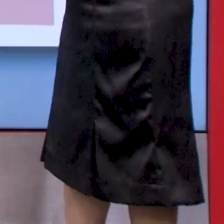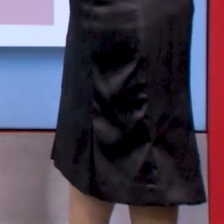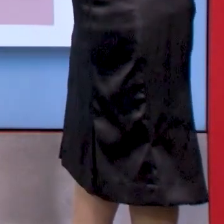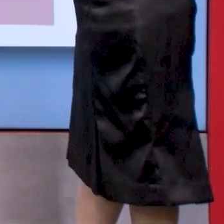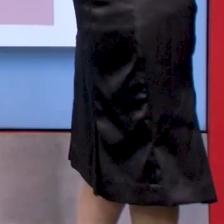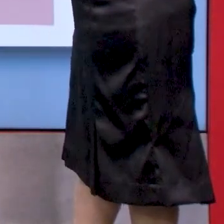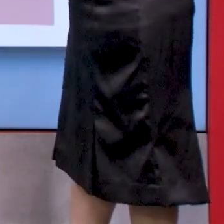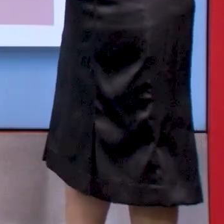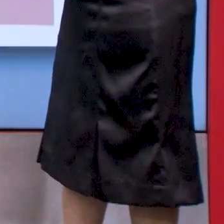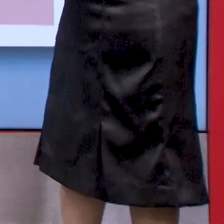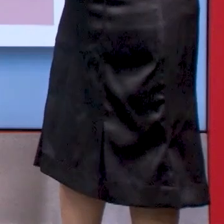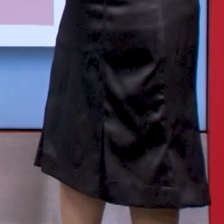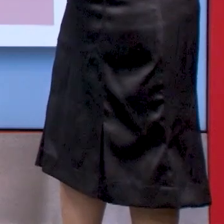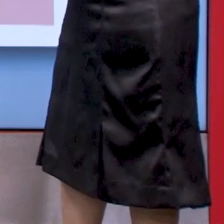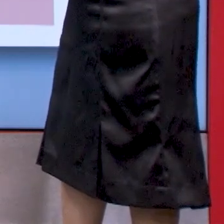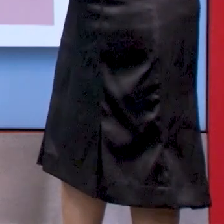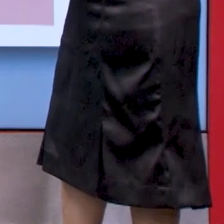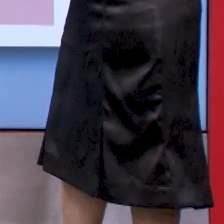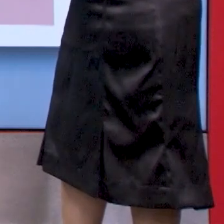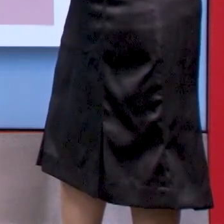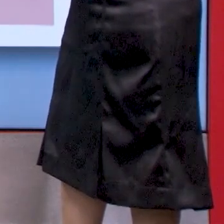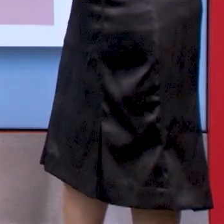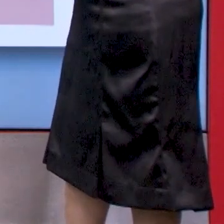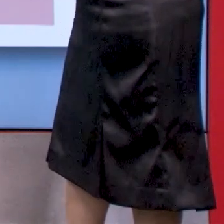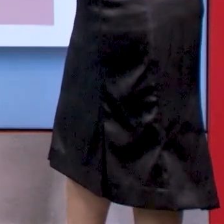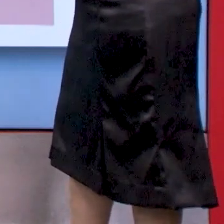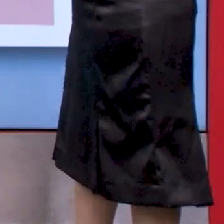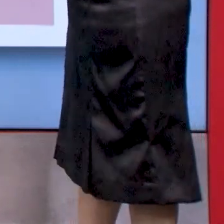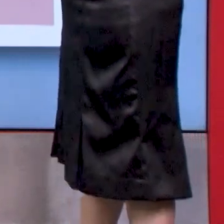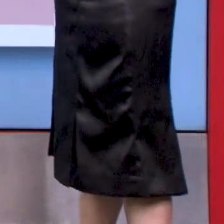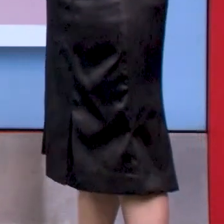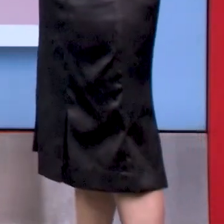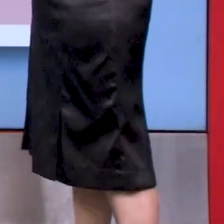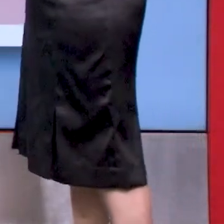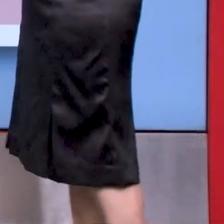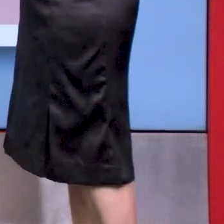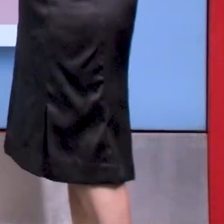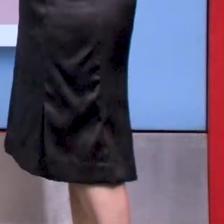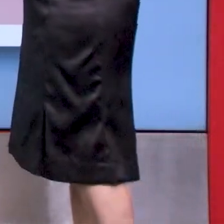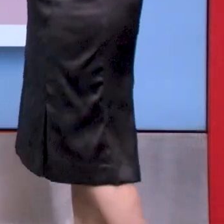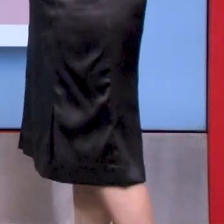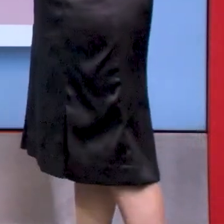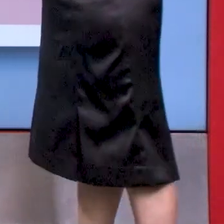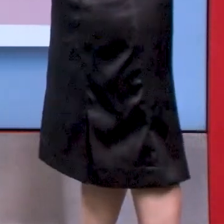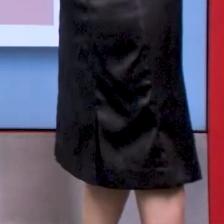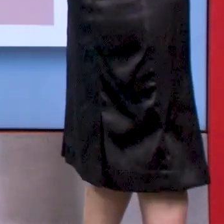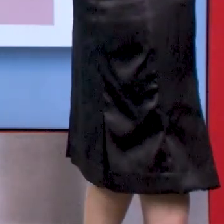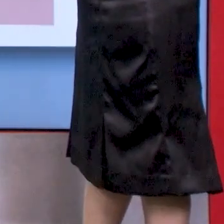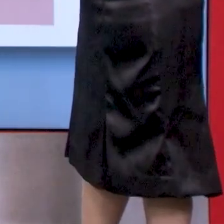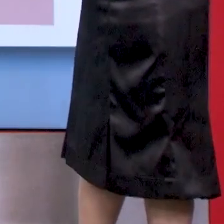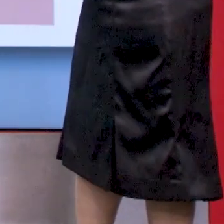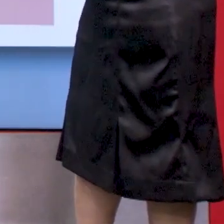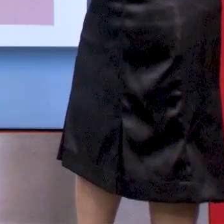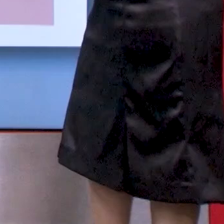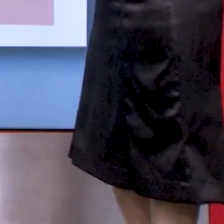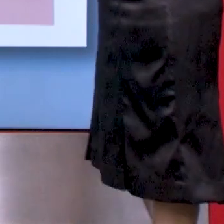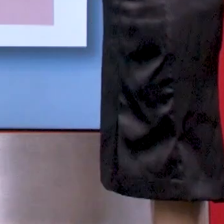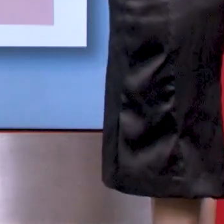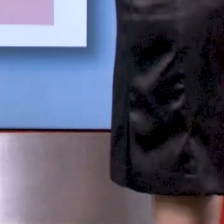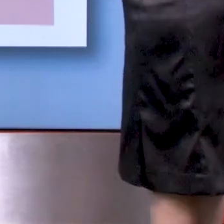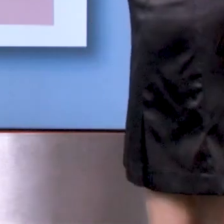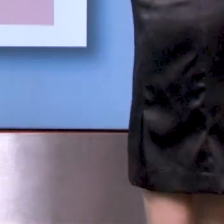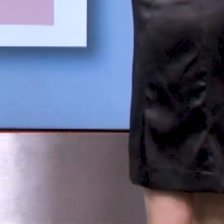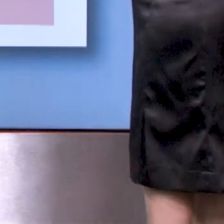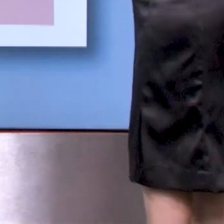os vídeos. EBD Participações em Vídeos. Pode clicar em EBD Participações em